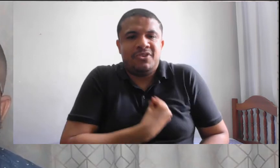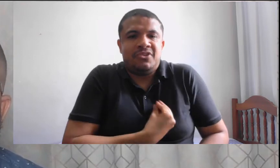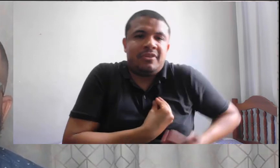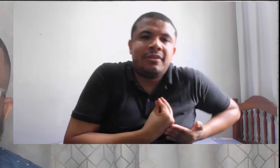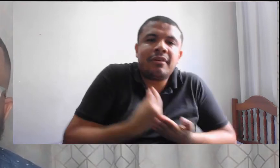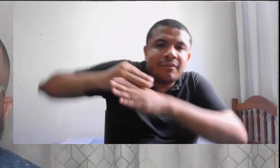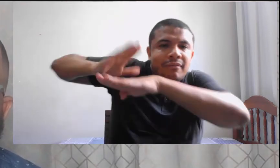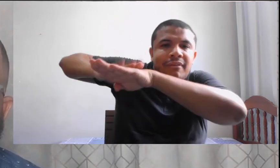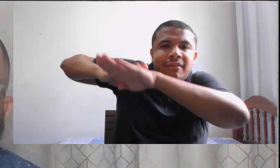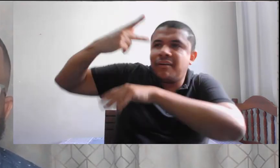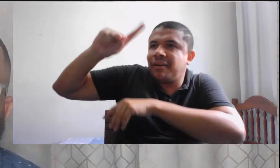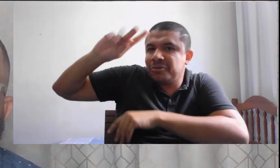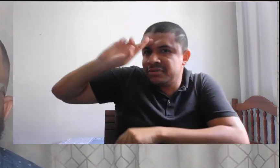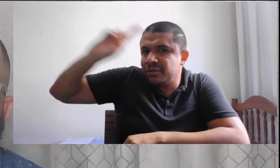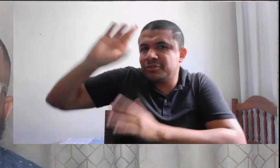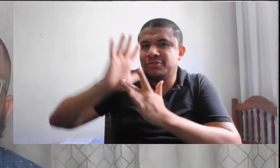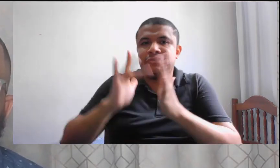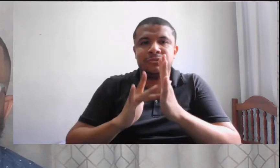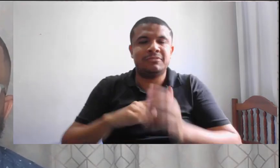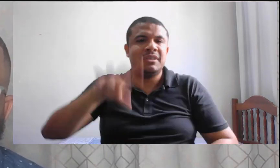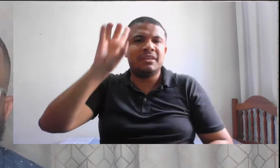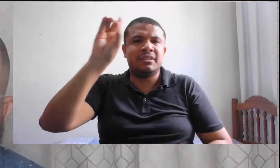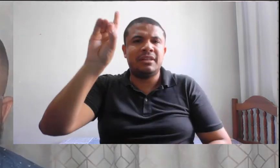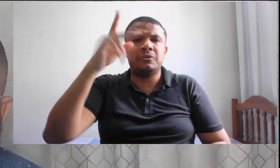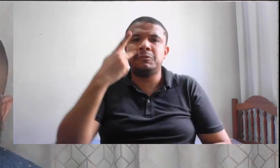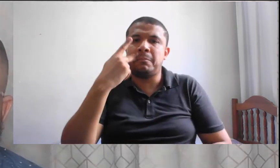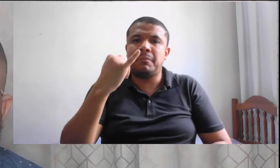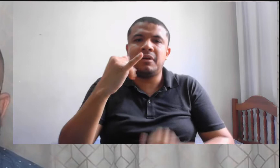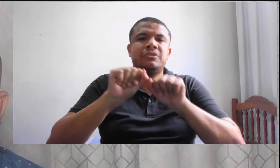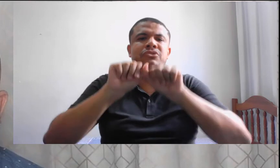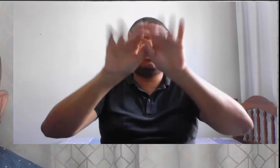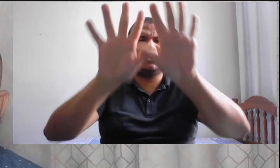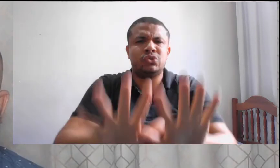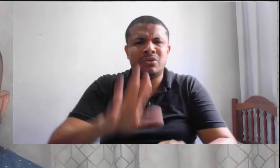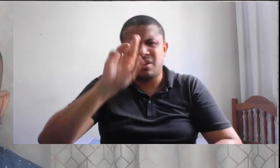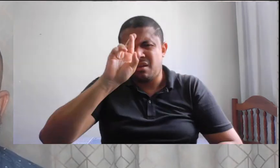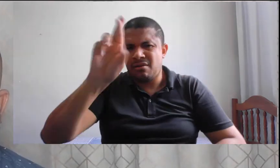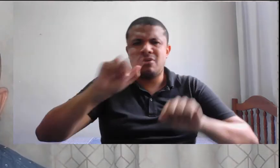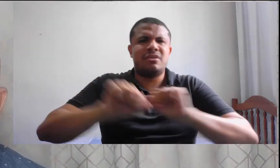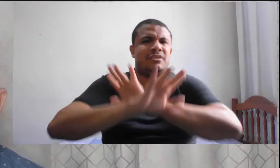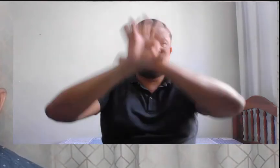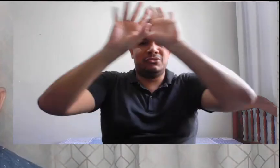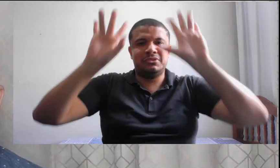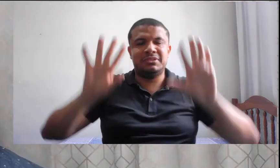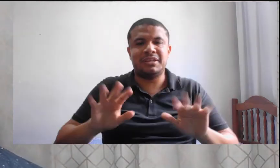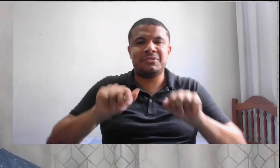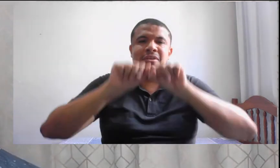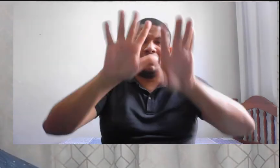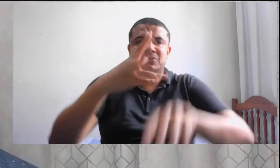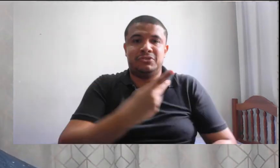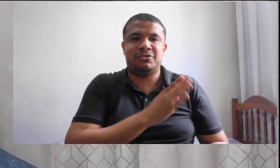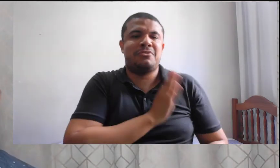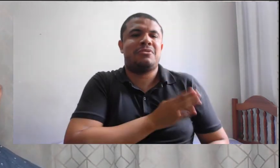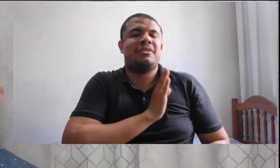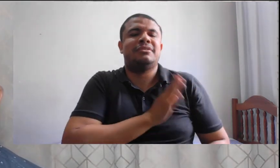Entregue-se ao Senhor. Que Deus te abençoe, Pai. Que a glória do Senhor seja derramada sobre o